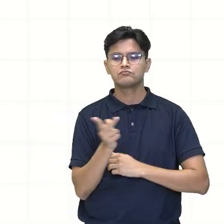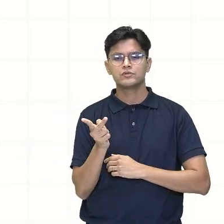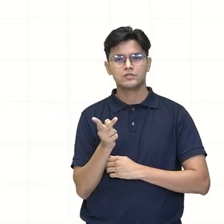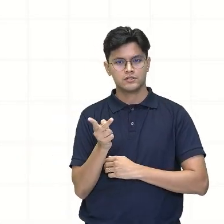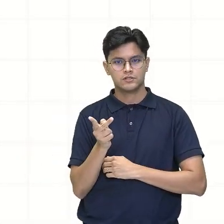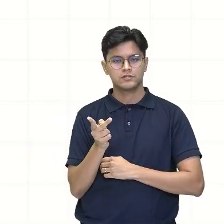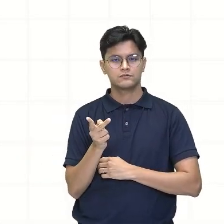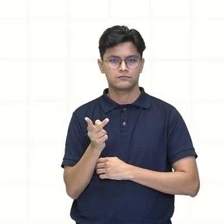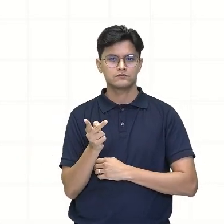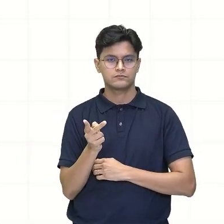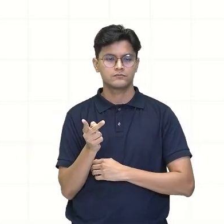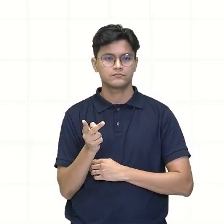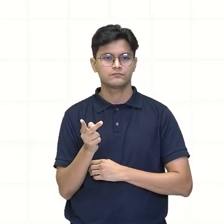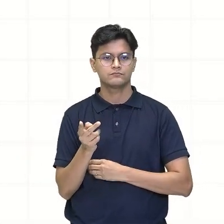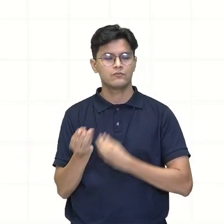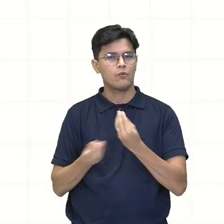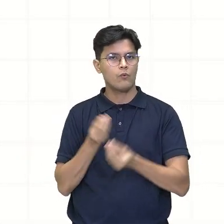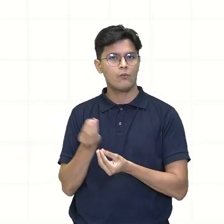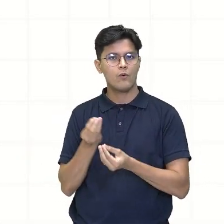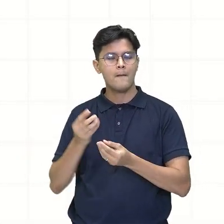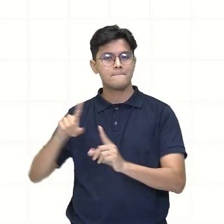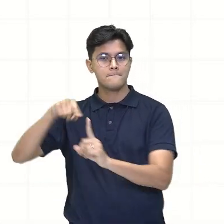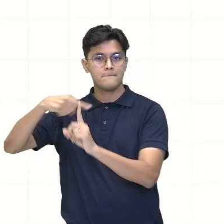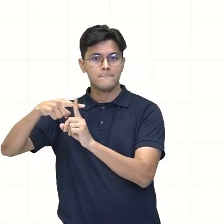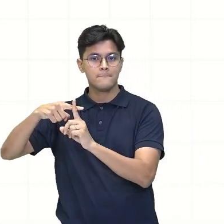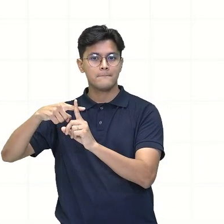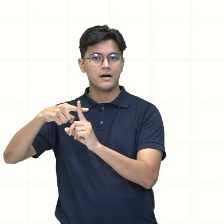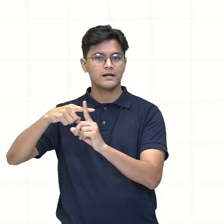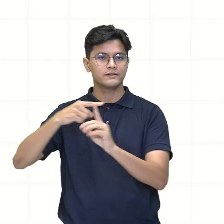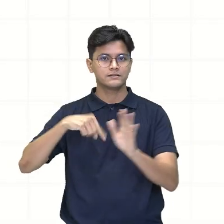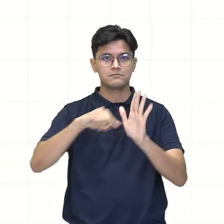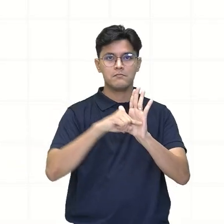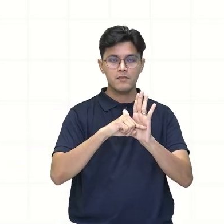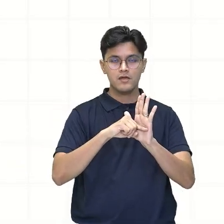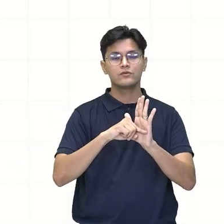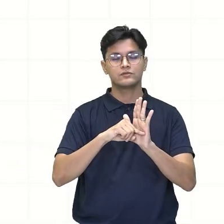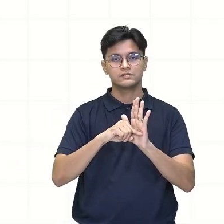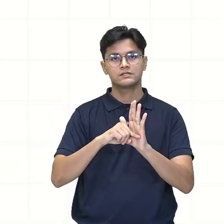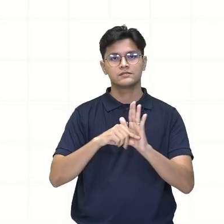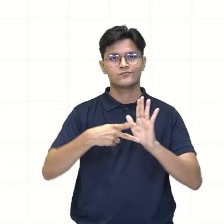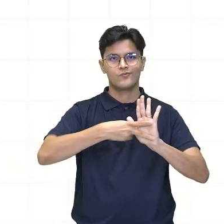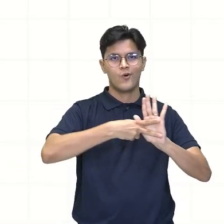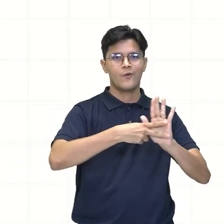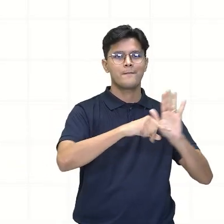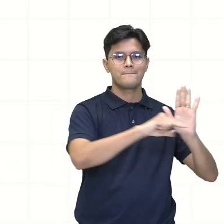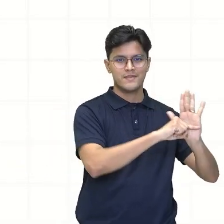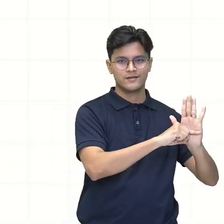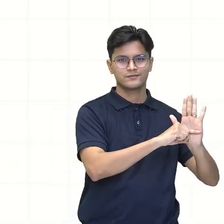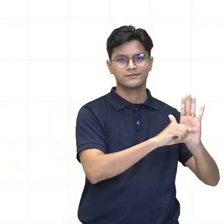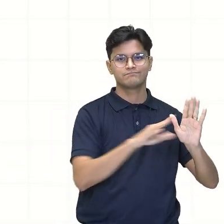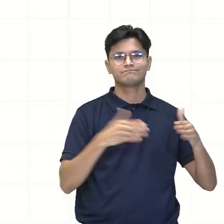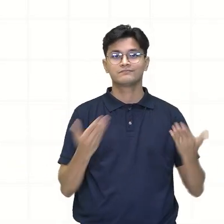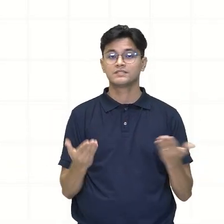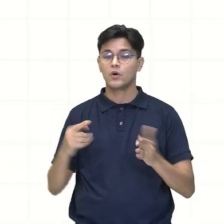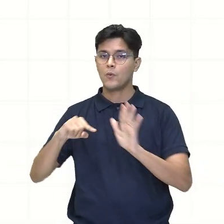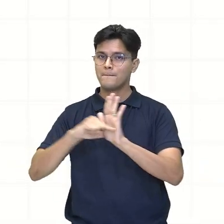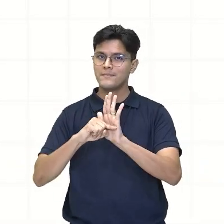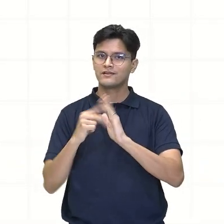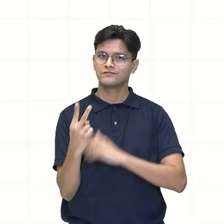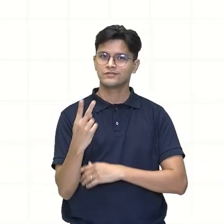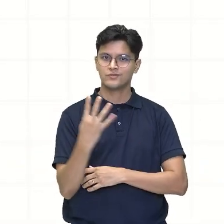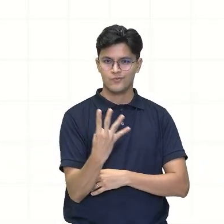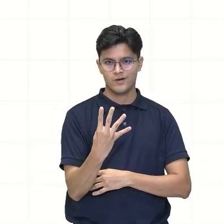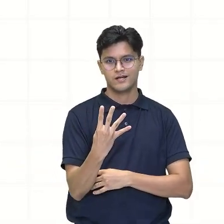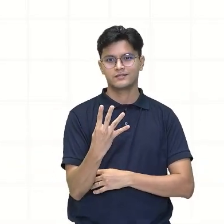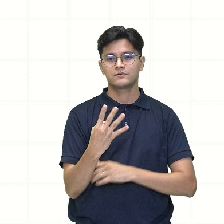número negativo. Mais com menos vai dar menos. Então, vamos ter menos 24,